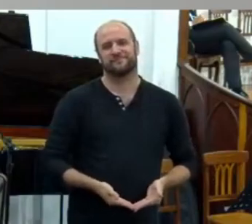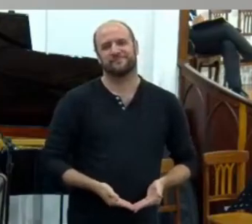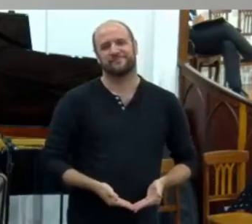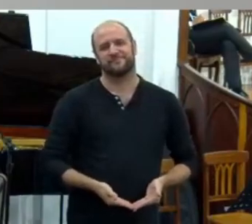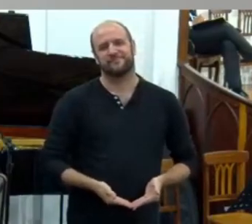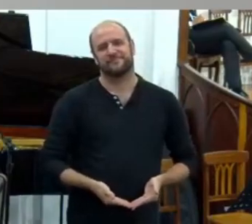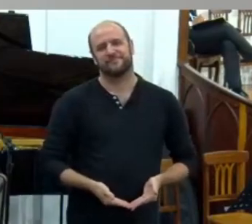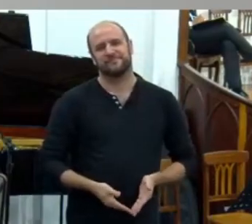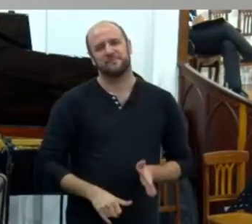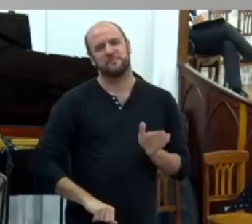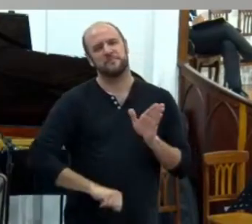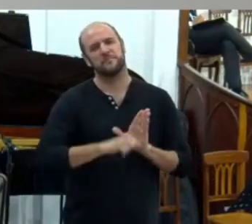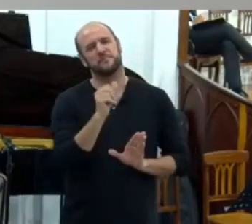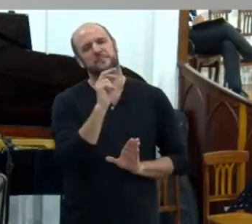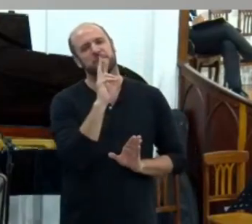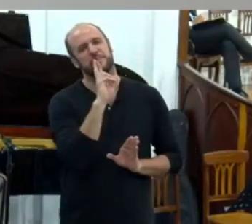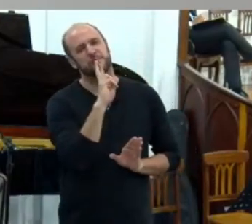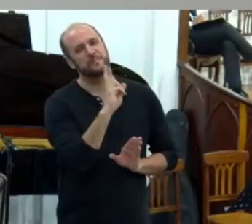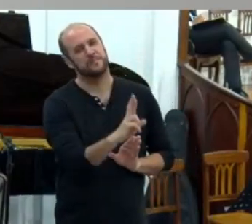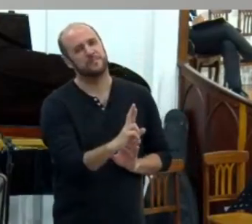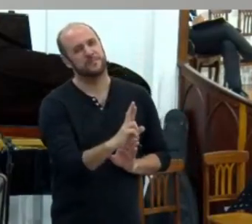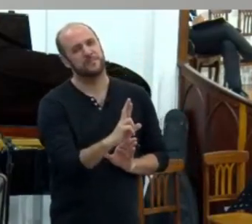a primeira resposta,